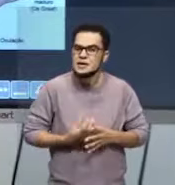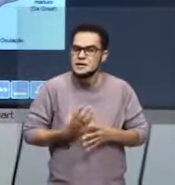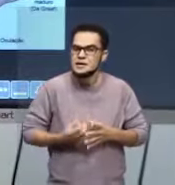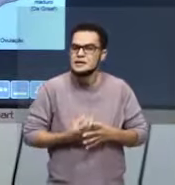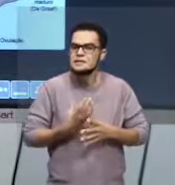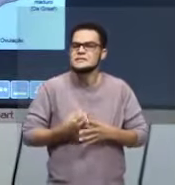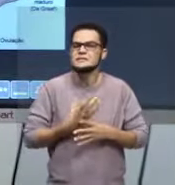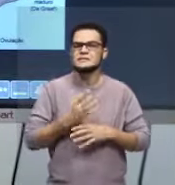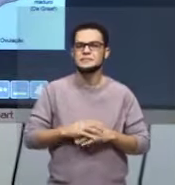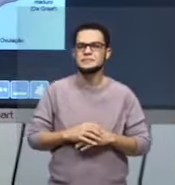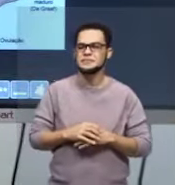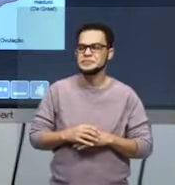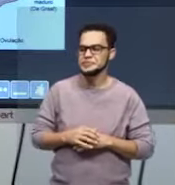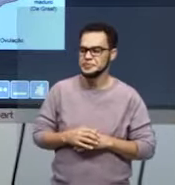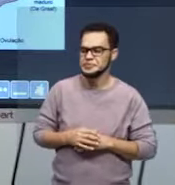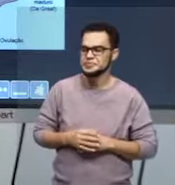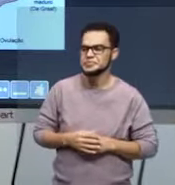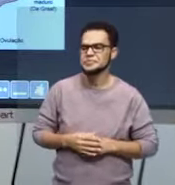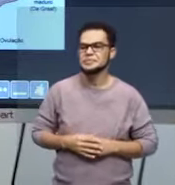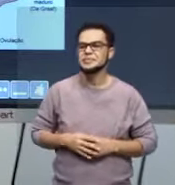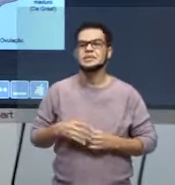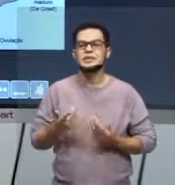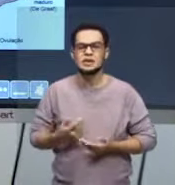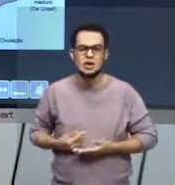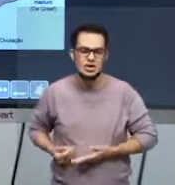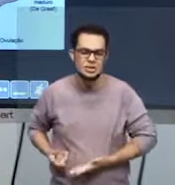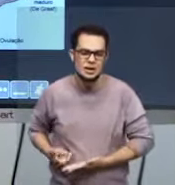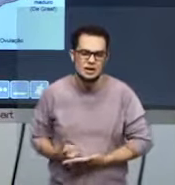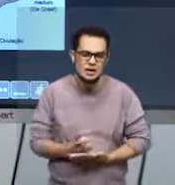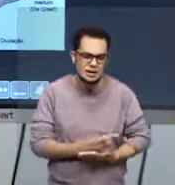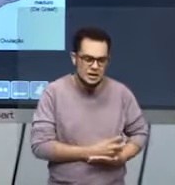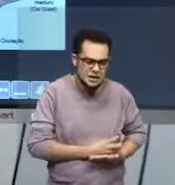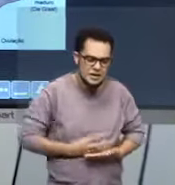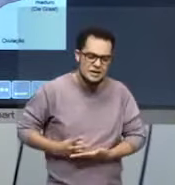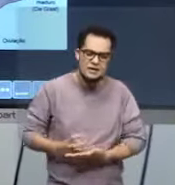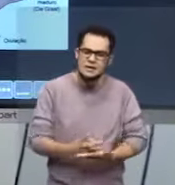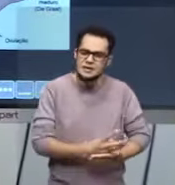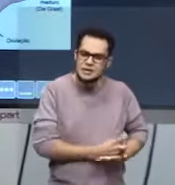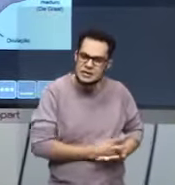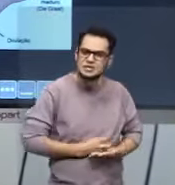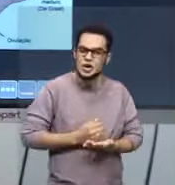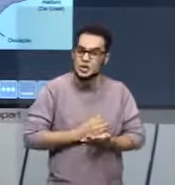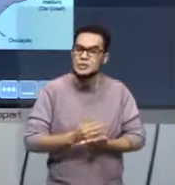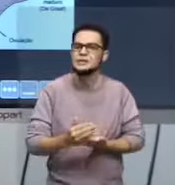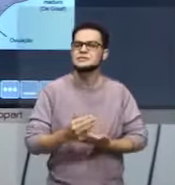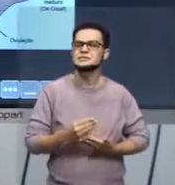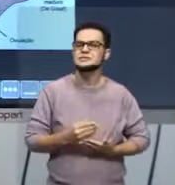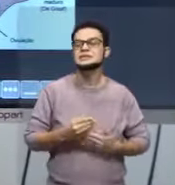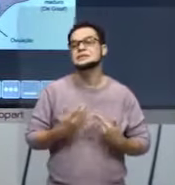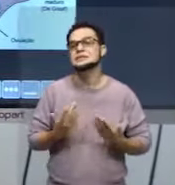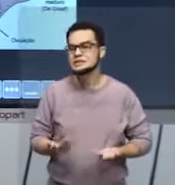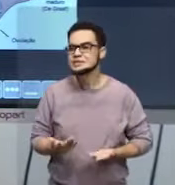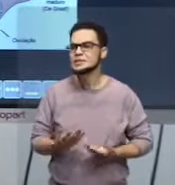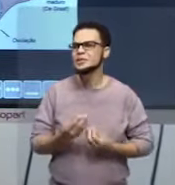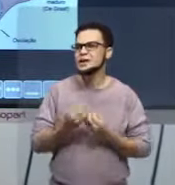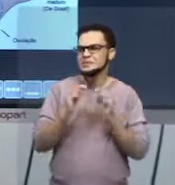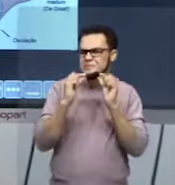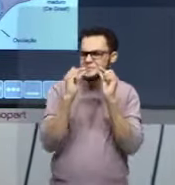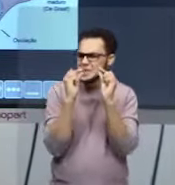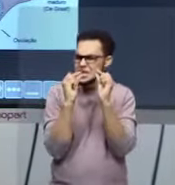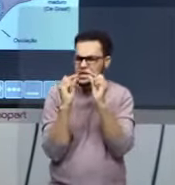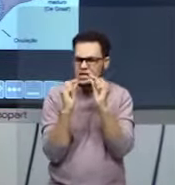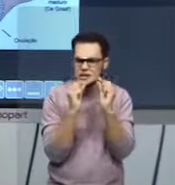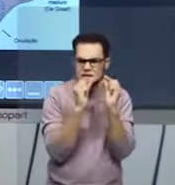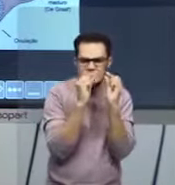lá já está com os folículos primordiais, pequenininhos, tá certo? Bem pequenininho lá.